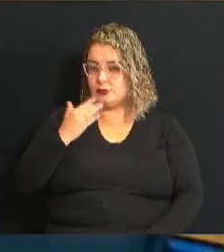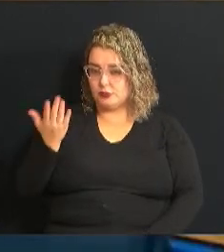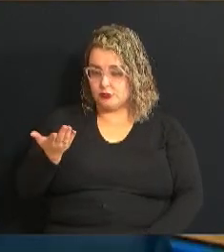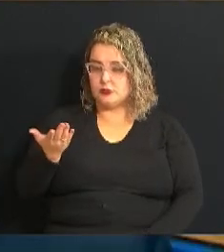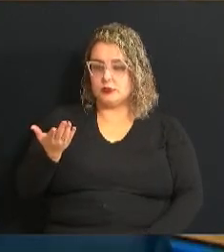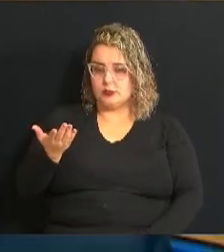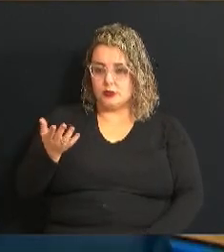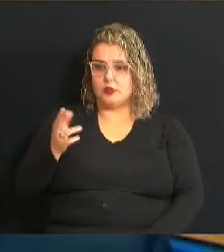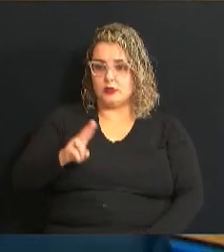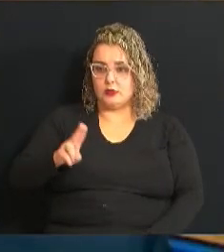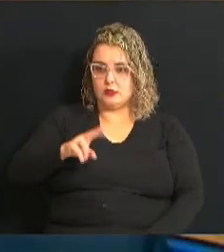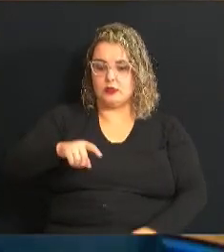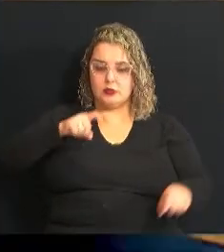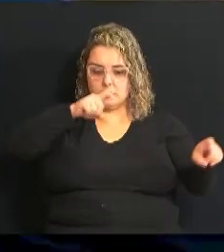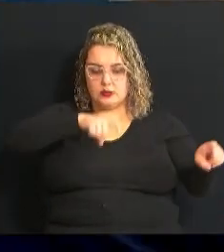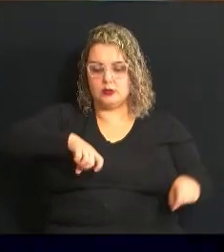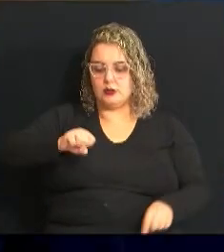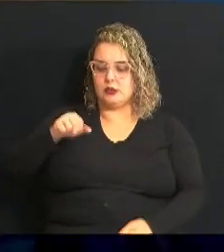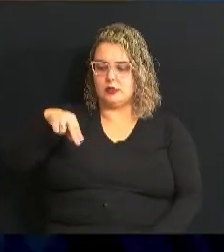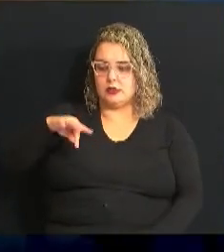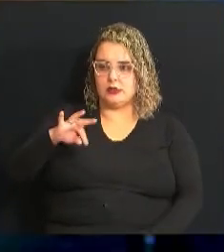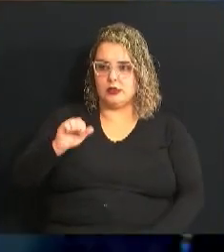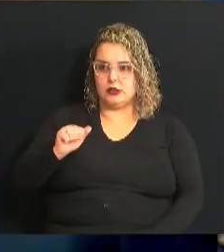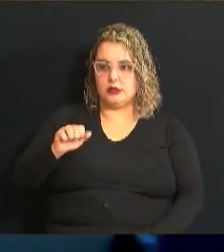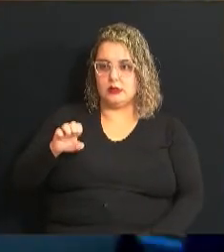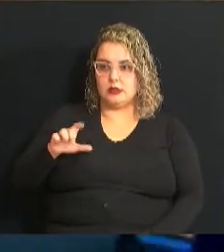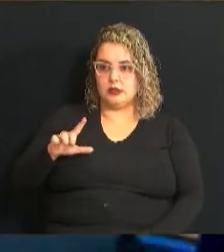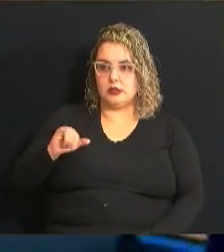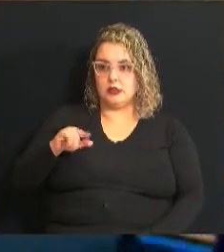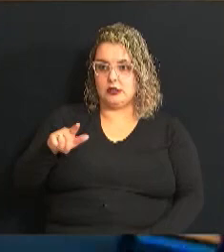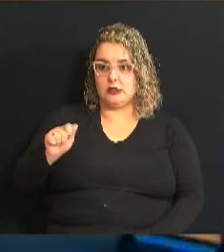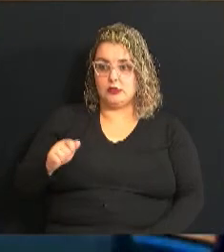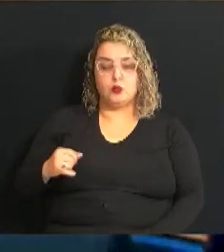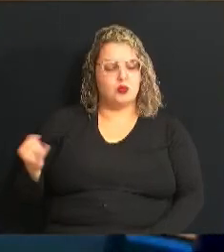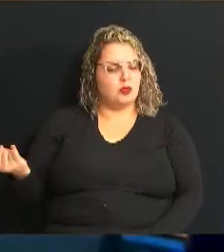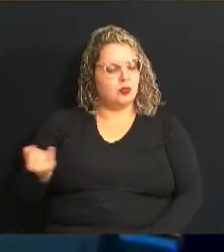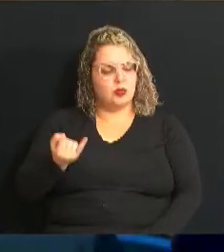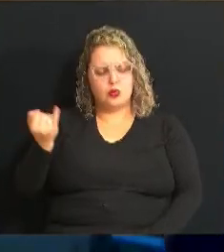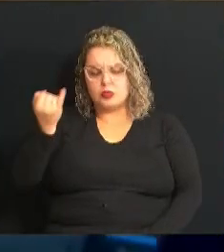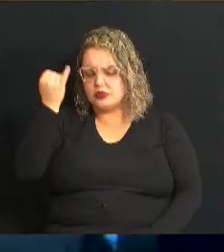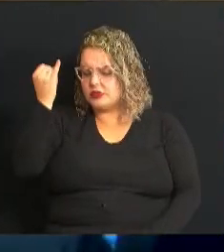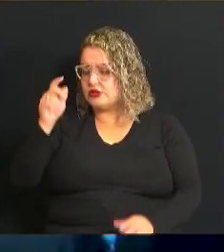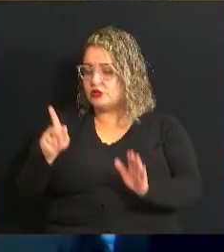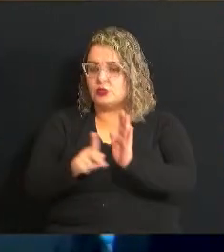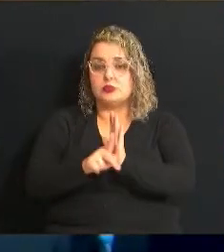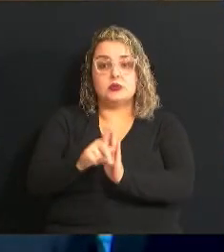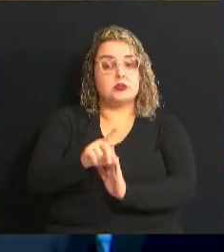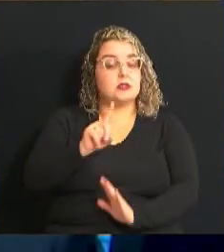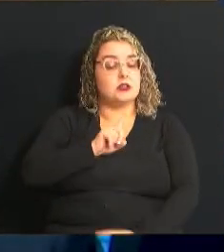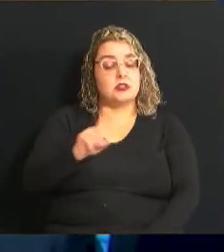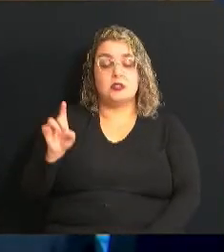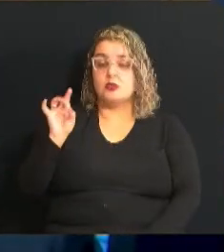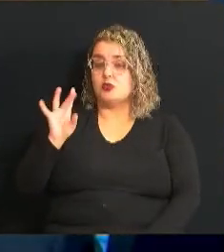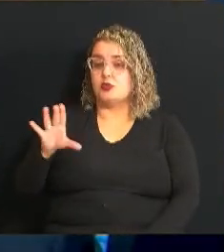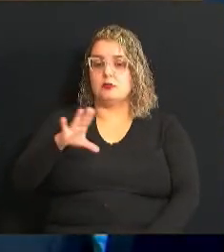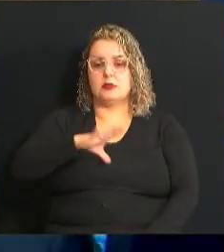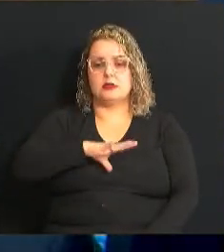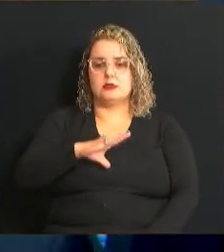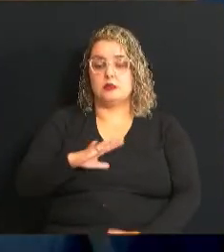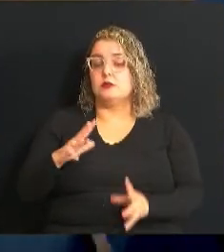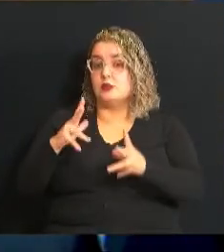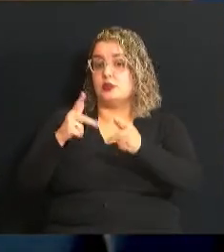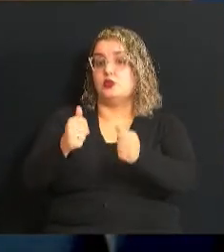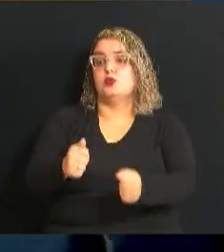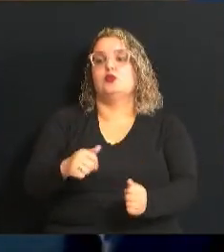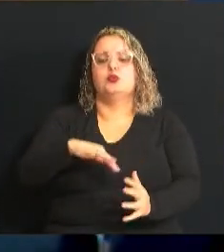na Fazenda Santa Elisa, um importante projeto não apenas para a cidade, mas para a humanidade, porque a